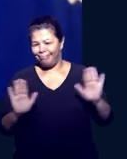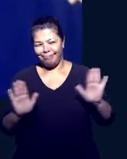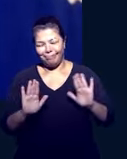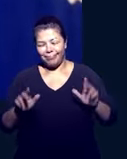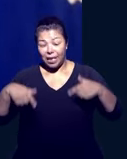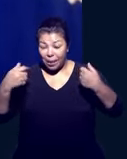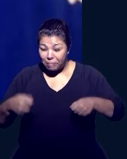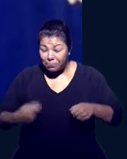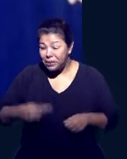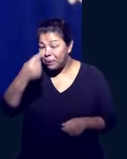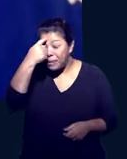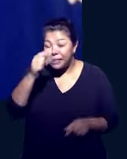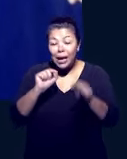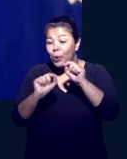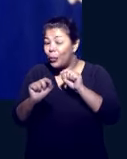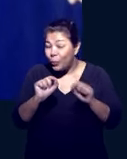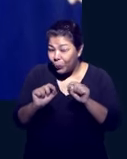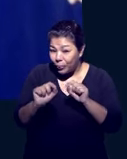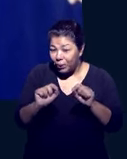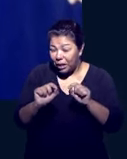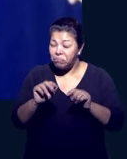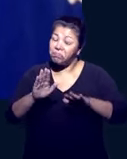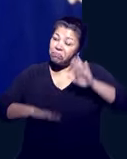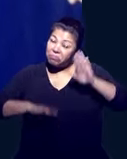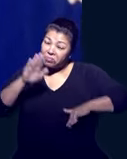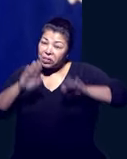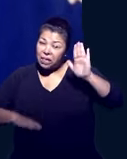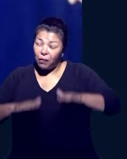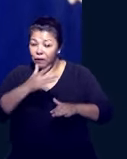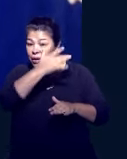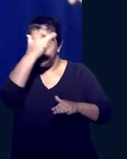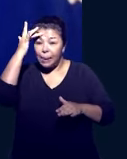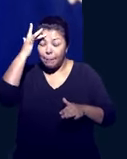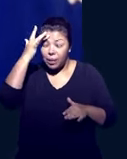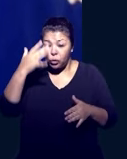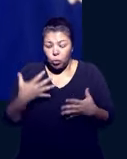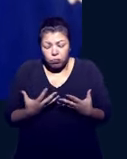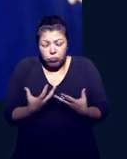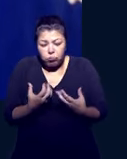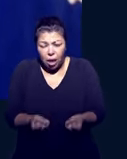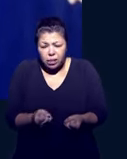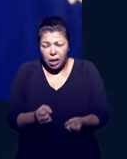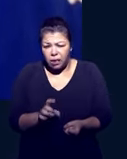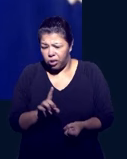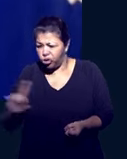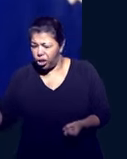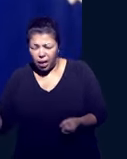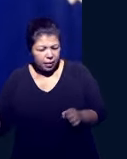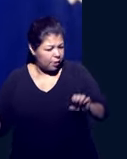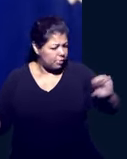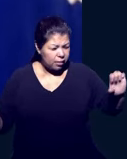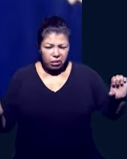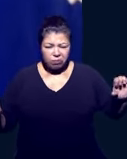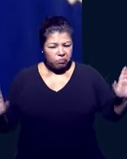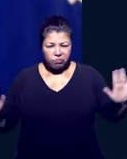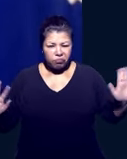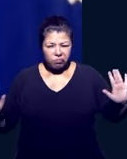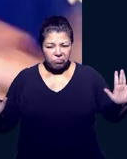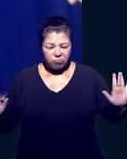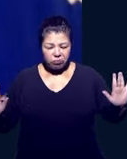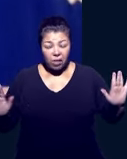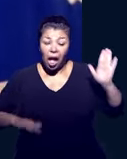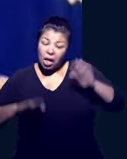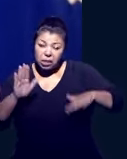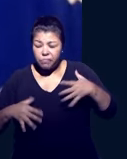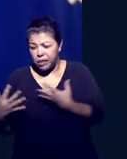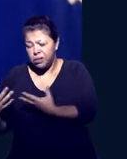centro no Brasil que embora aparentemente tenha desaparecido mas não desapareceu com pessoas que têm ideias que ora podem convergir com a direita orora